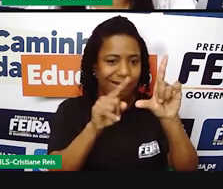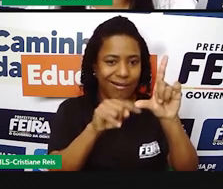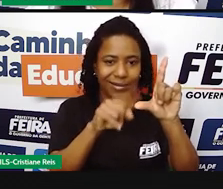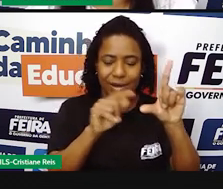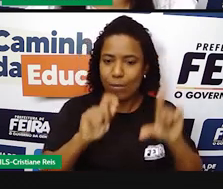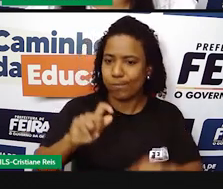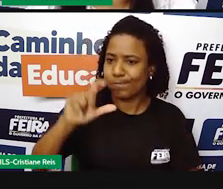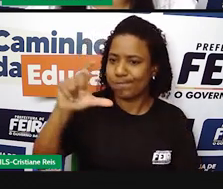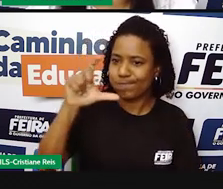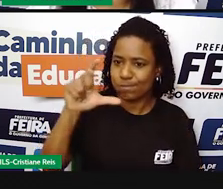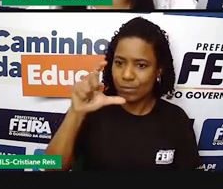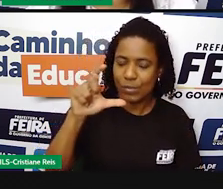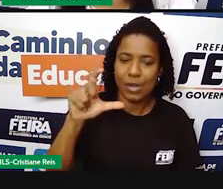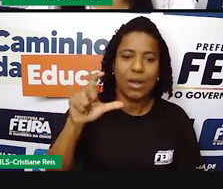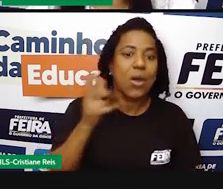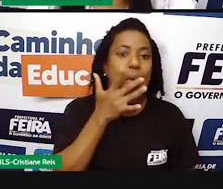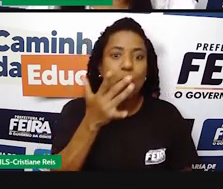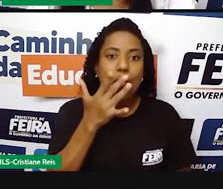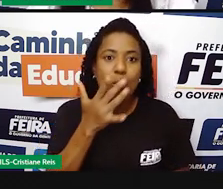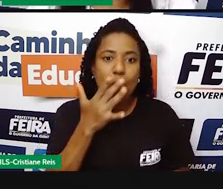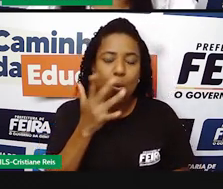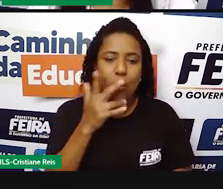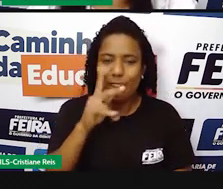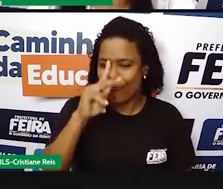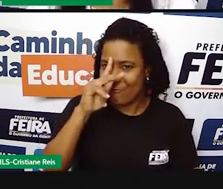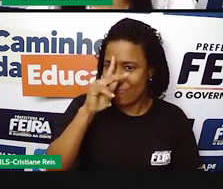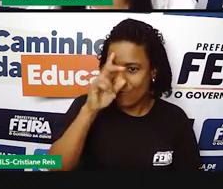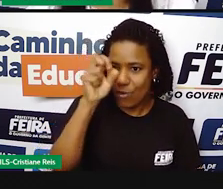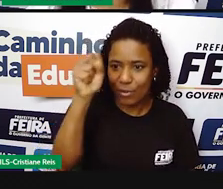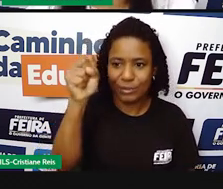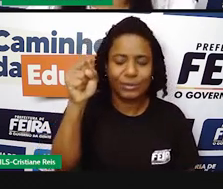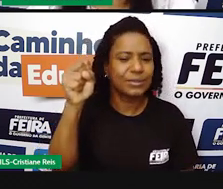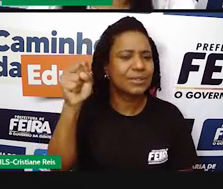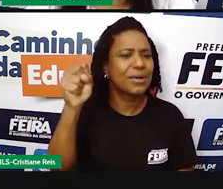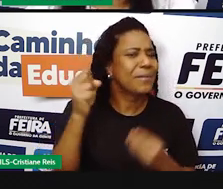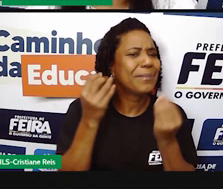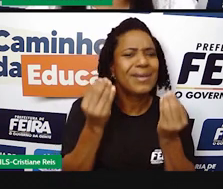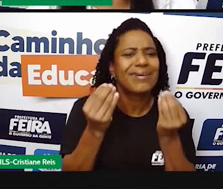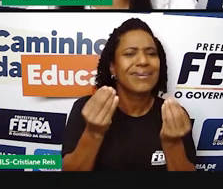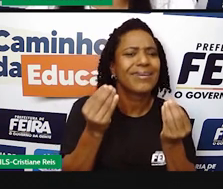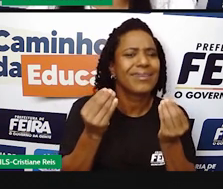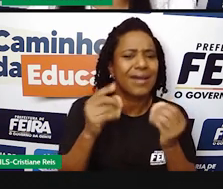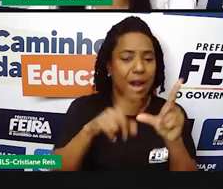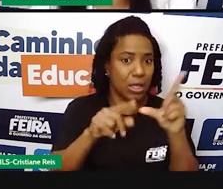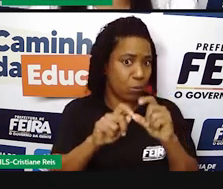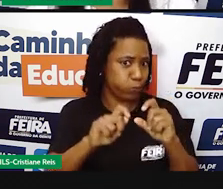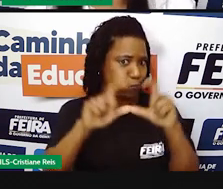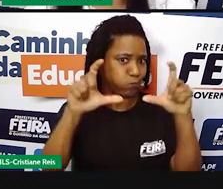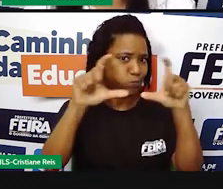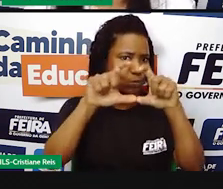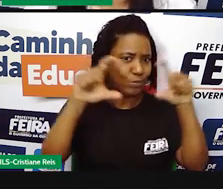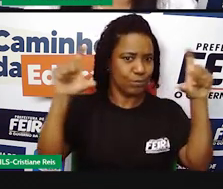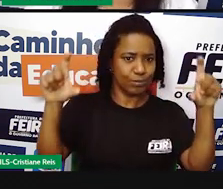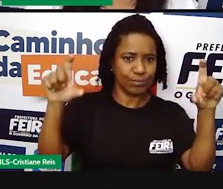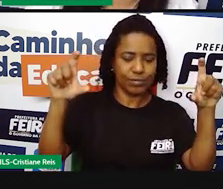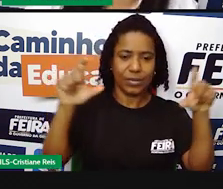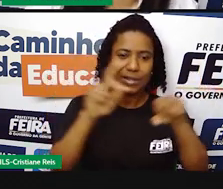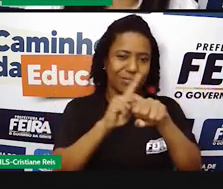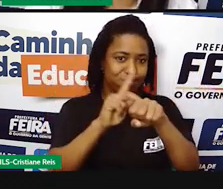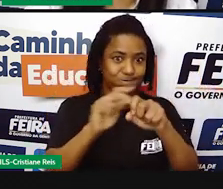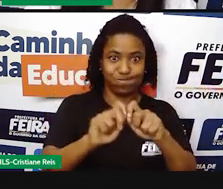é a função dessa parte do texto, né? Para que serve? Aí a gente observou isso acontecendo lá